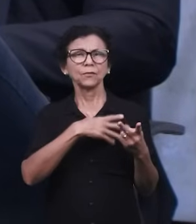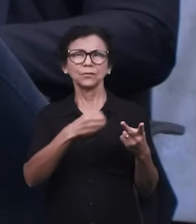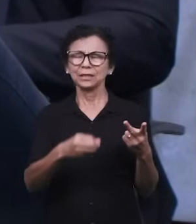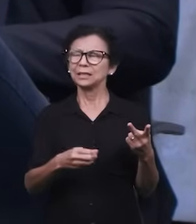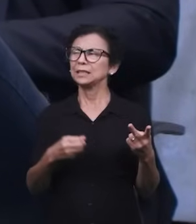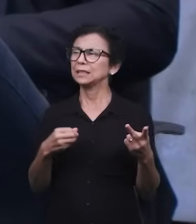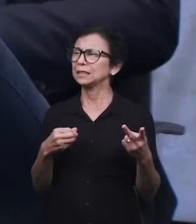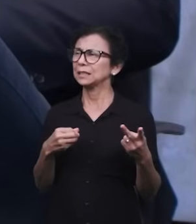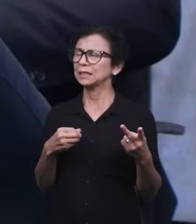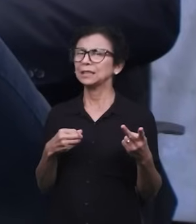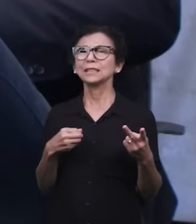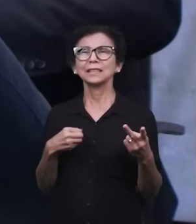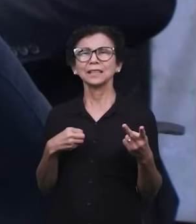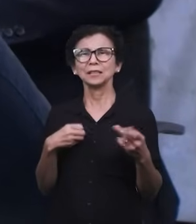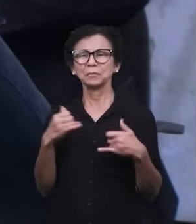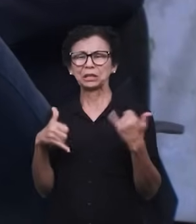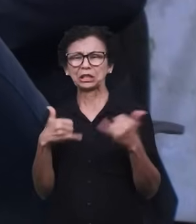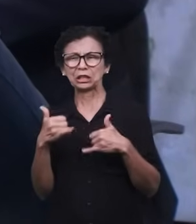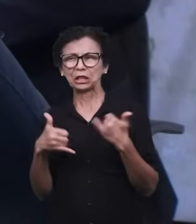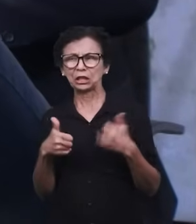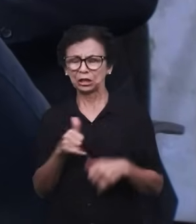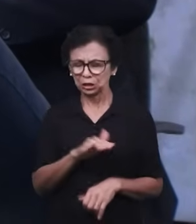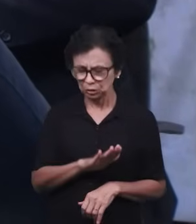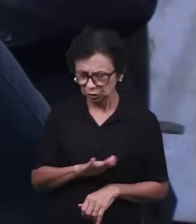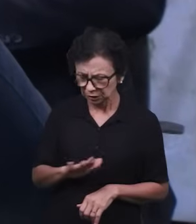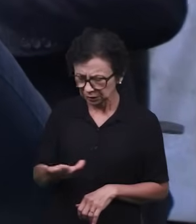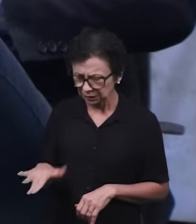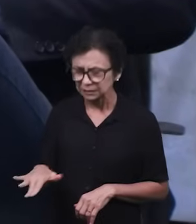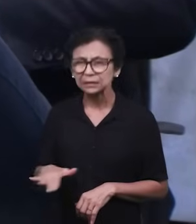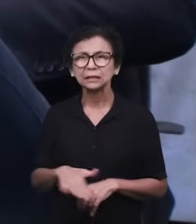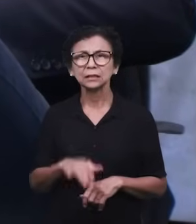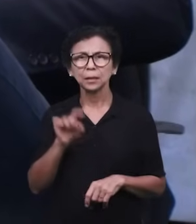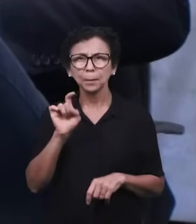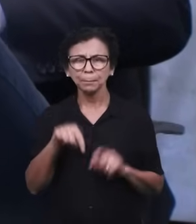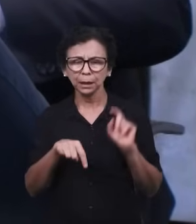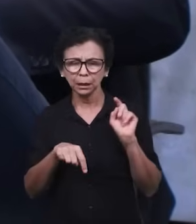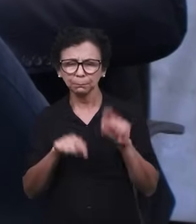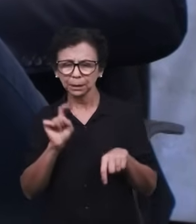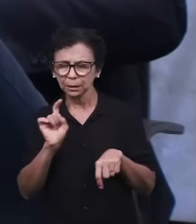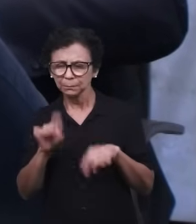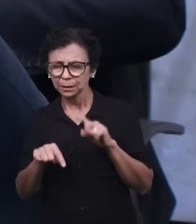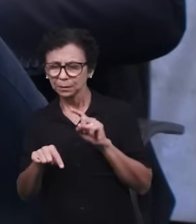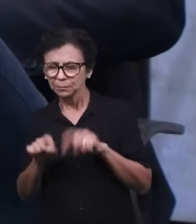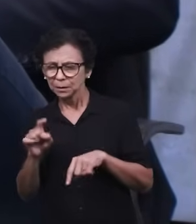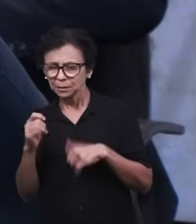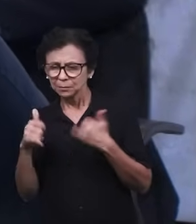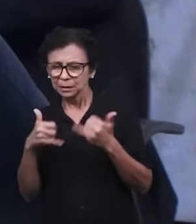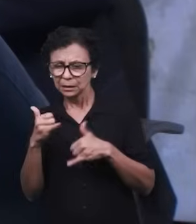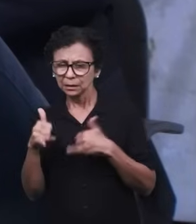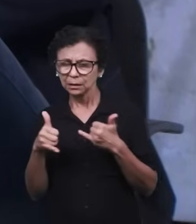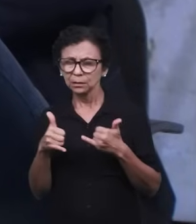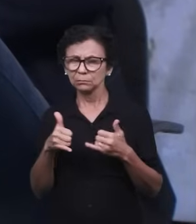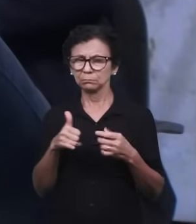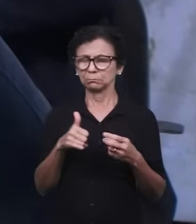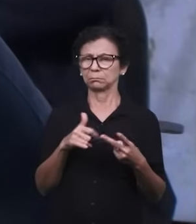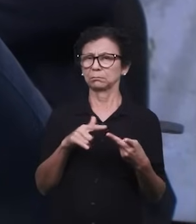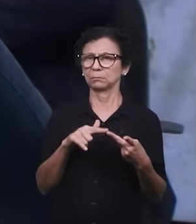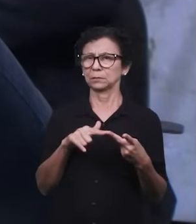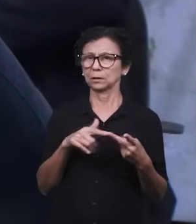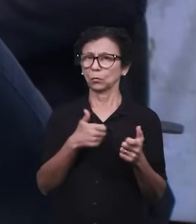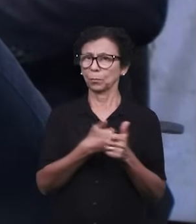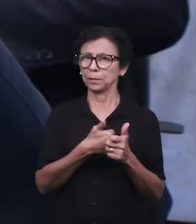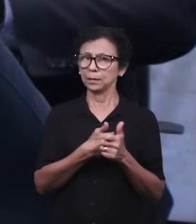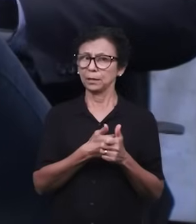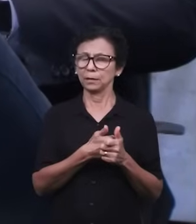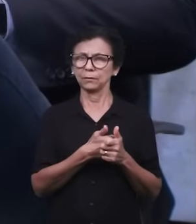começou antes de vocês realmente sentarem, né, pai e mãe, e falar, a Sara vai começar a partir